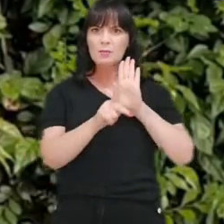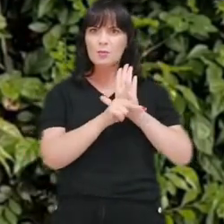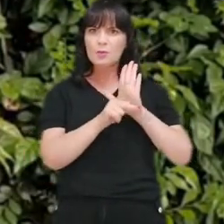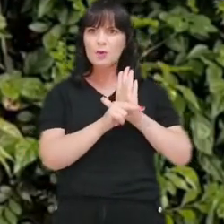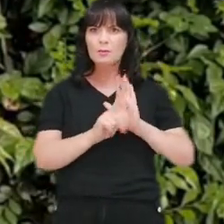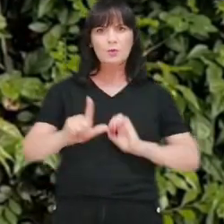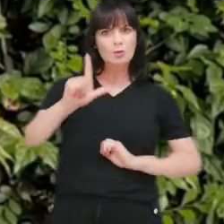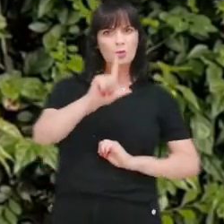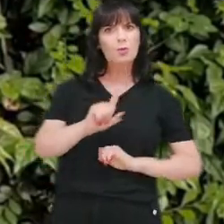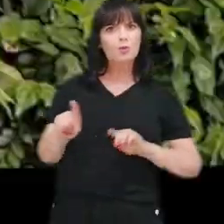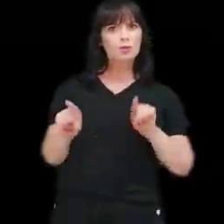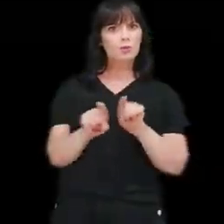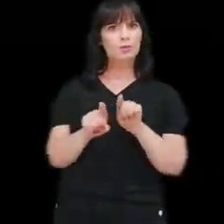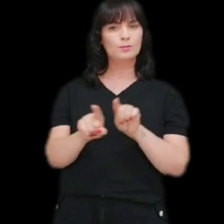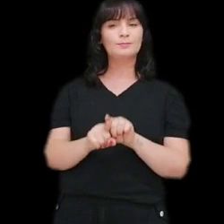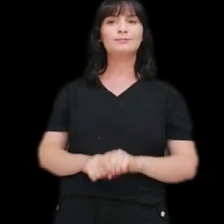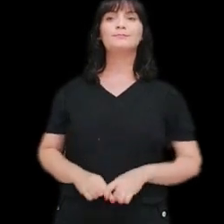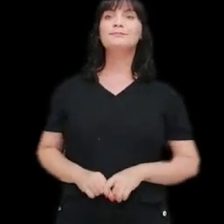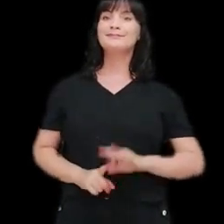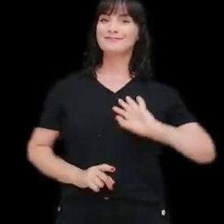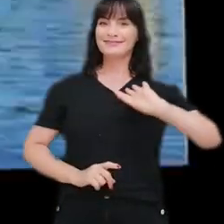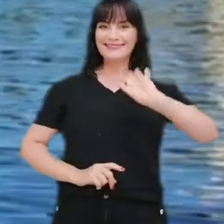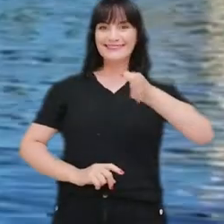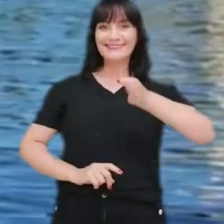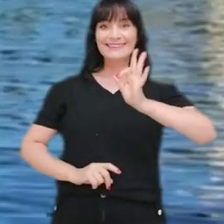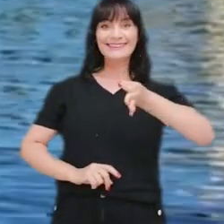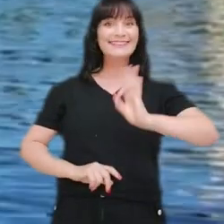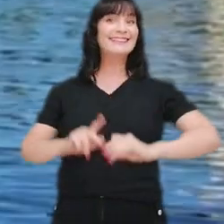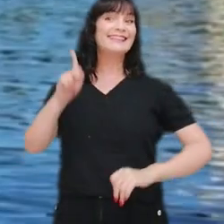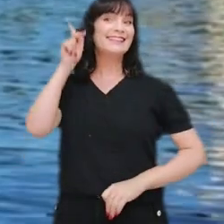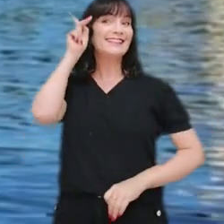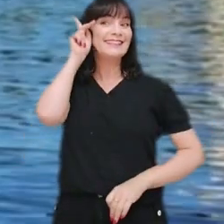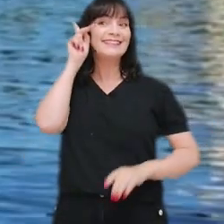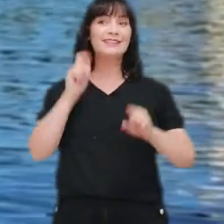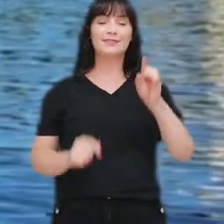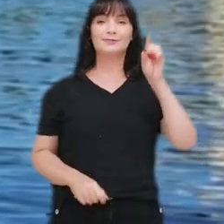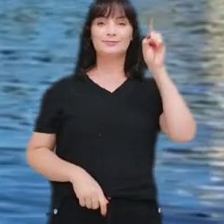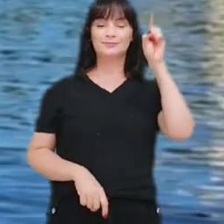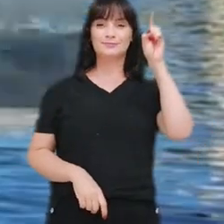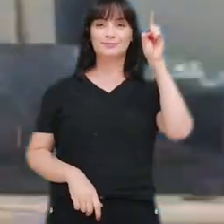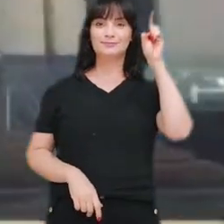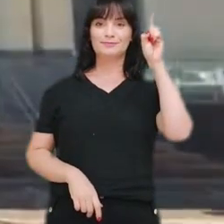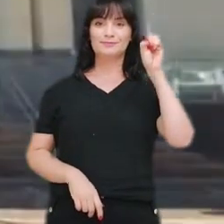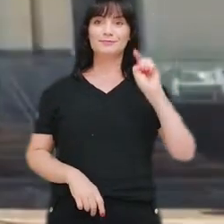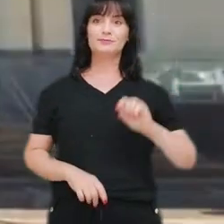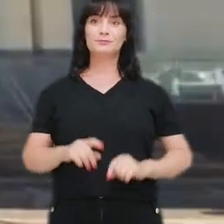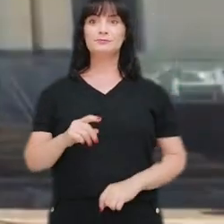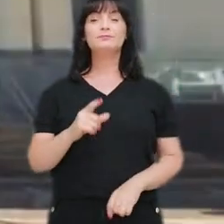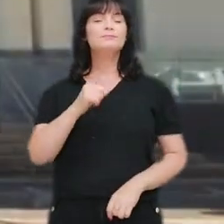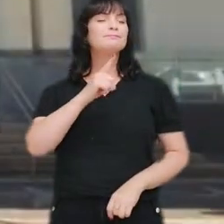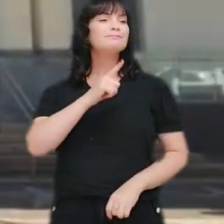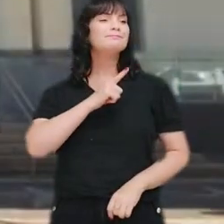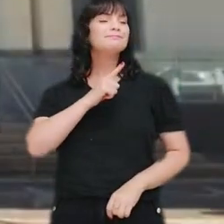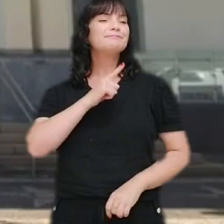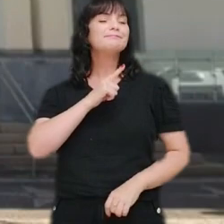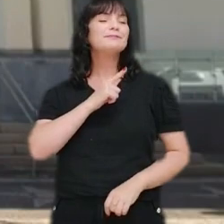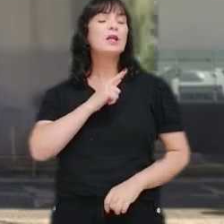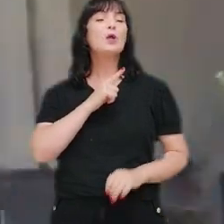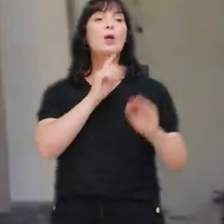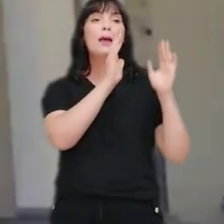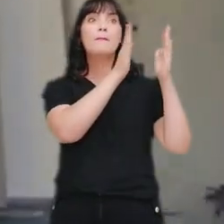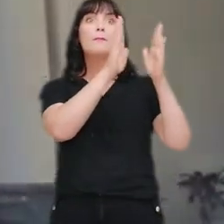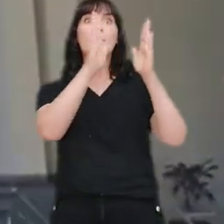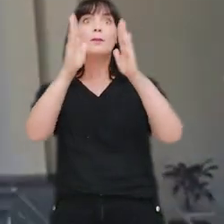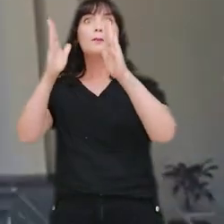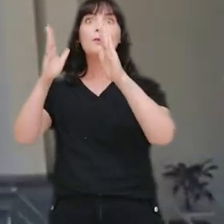Londrina também? Yes, Kate, our big public library. Nossa grande